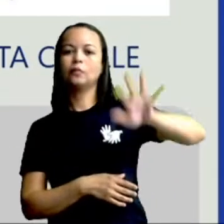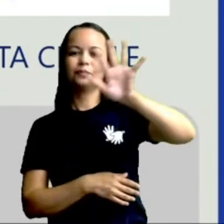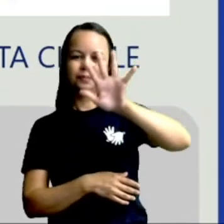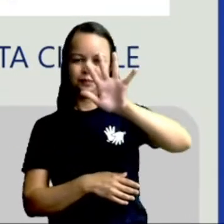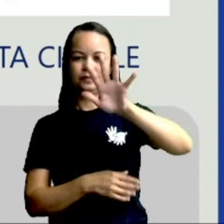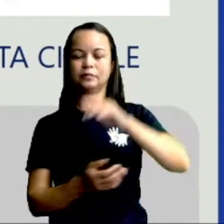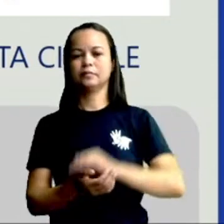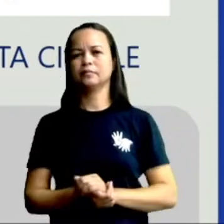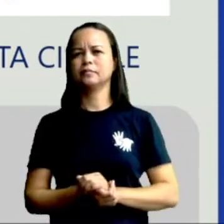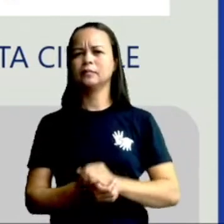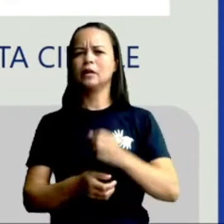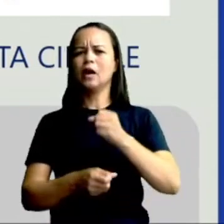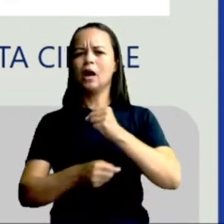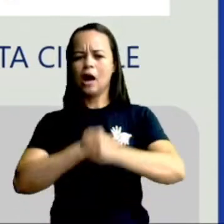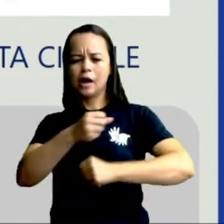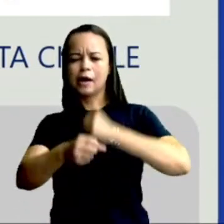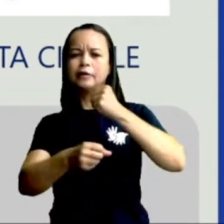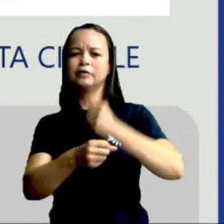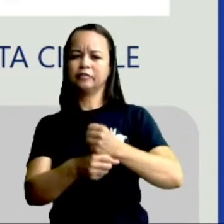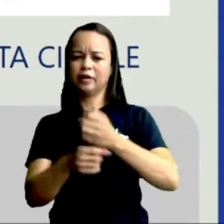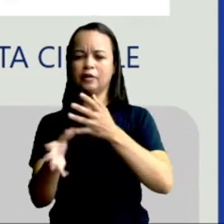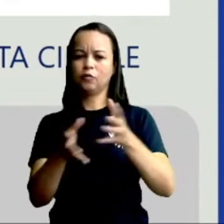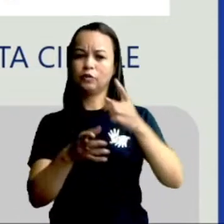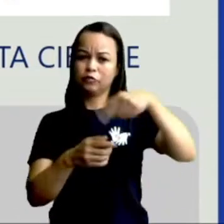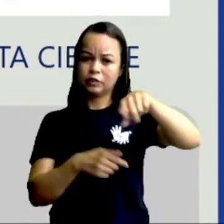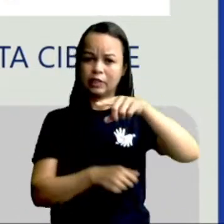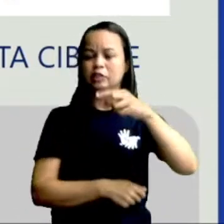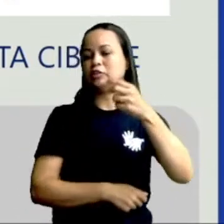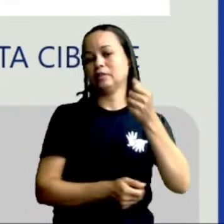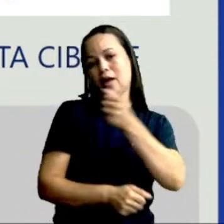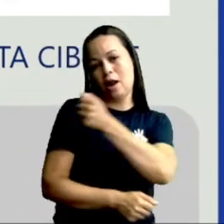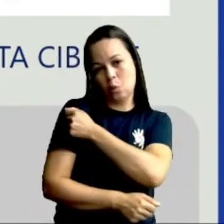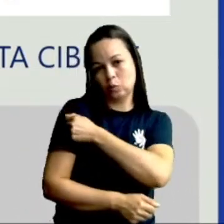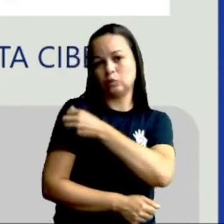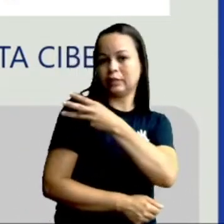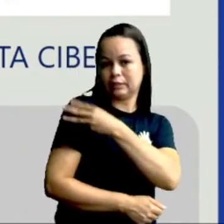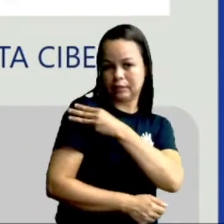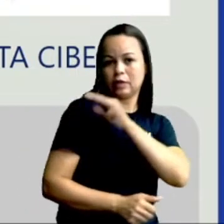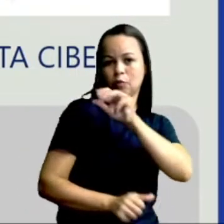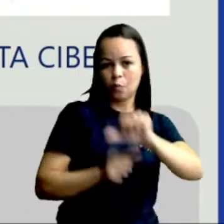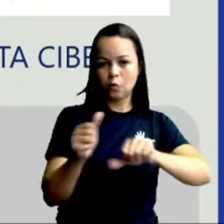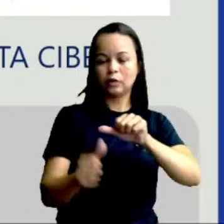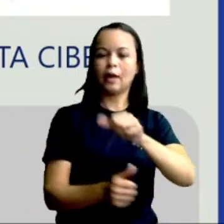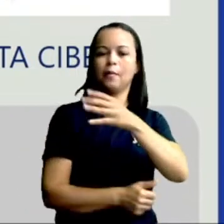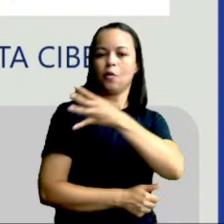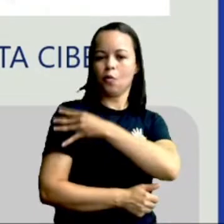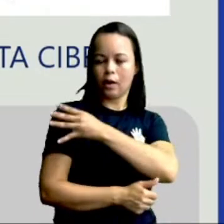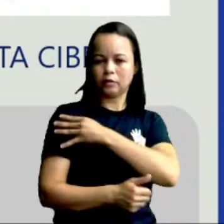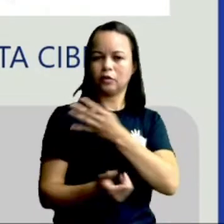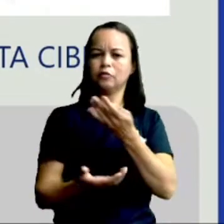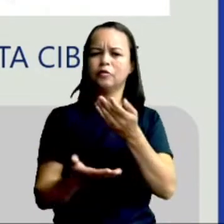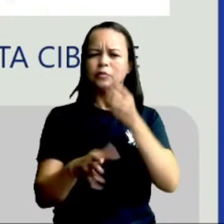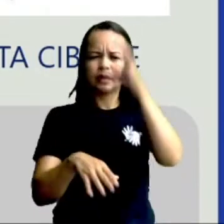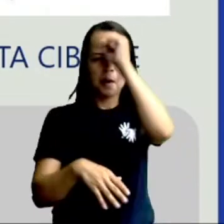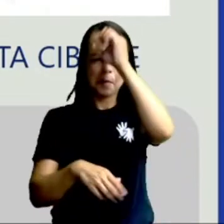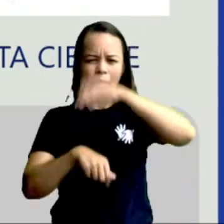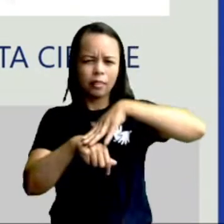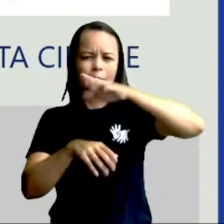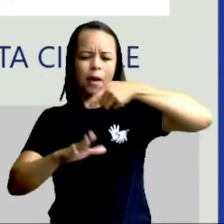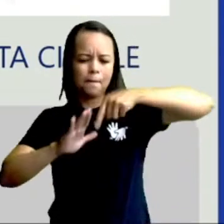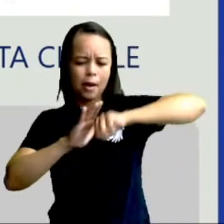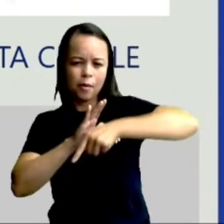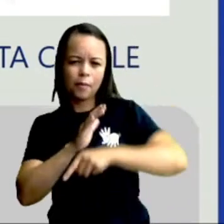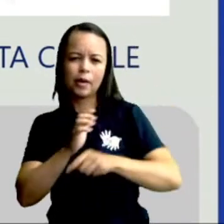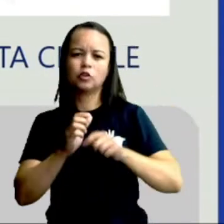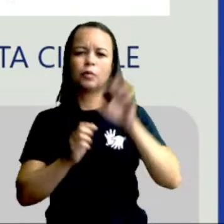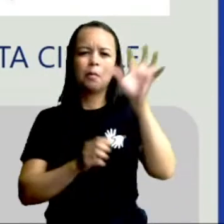que vem, quando todo mundo aqui do terceiro ano estiver no quarto ano, vamos aprender mais a fundo sobre cada região do nosso